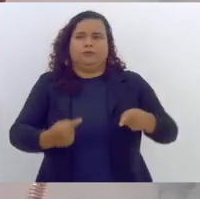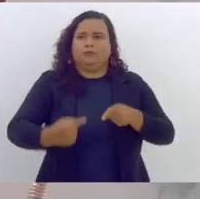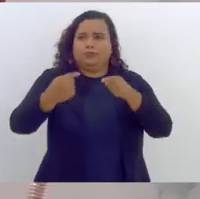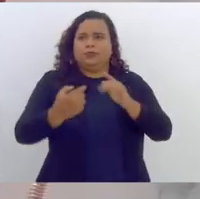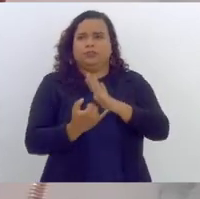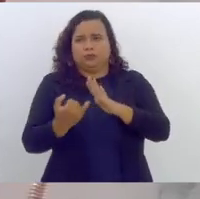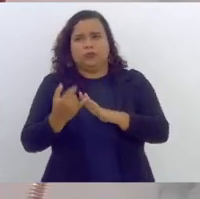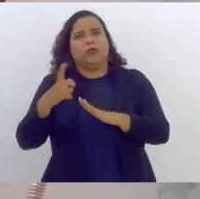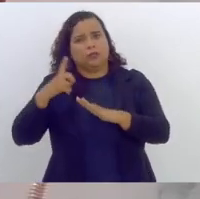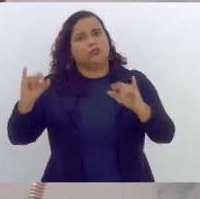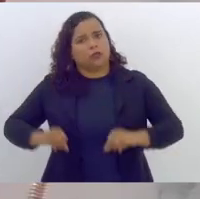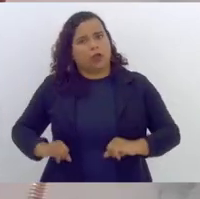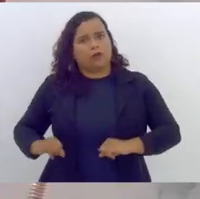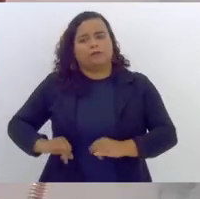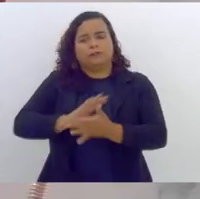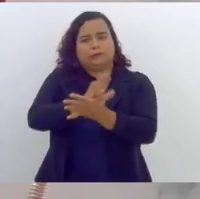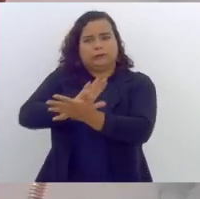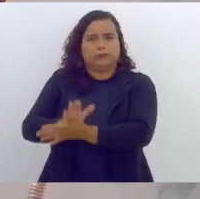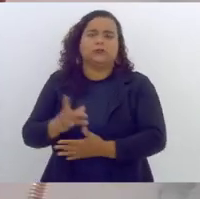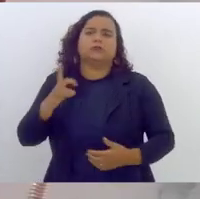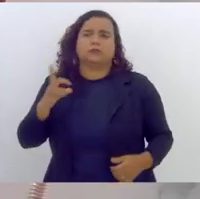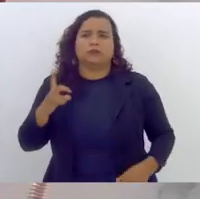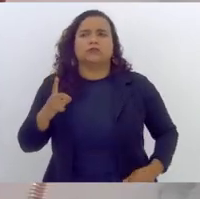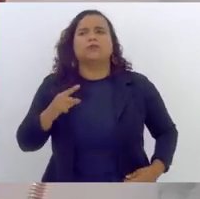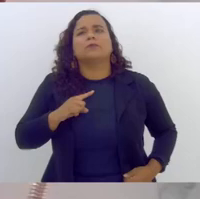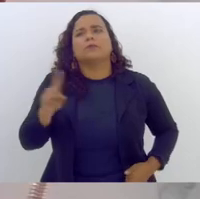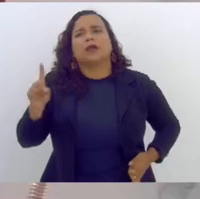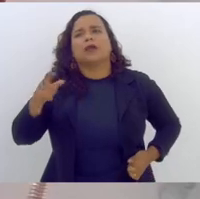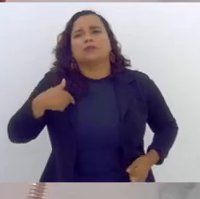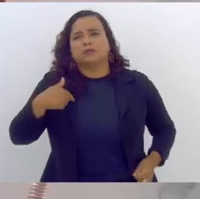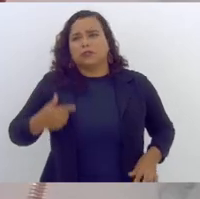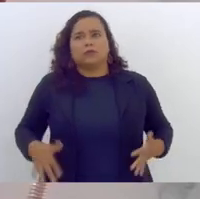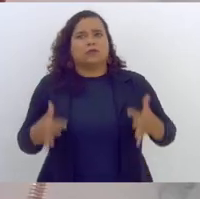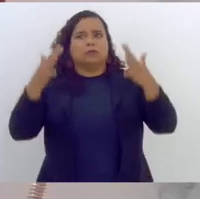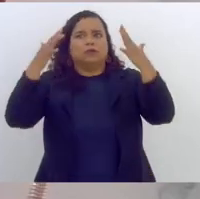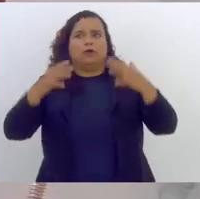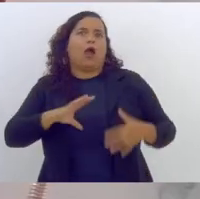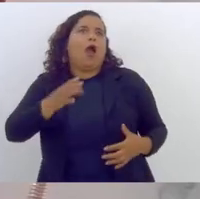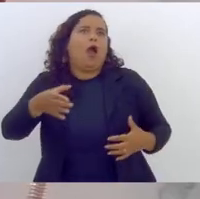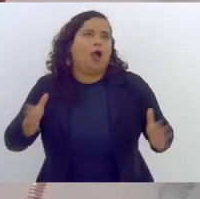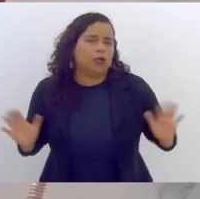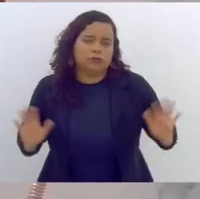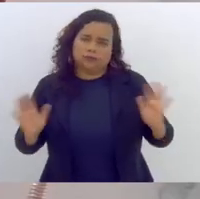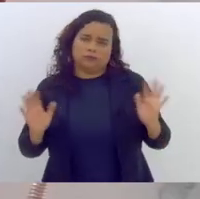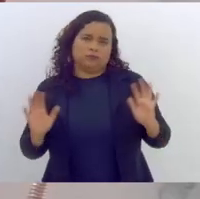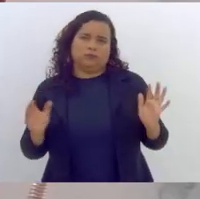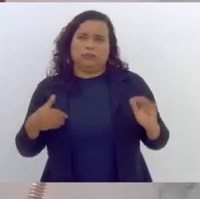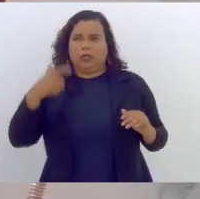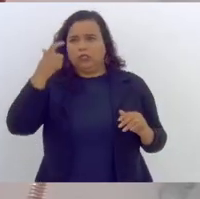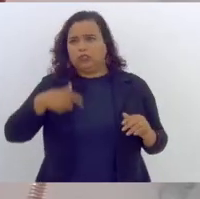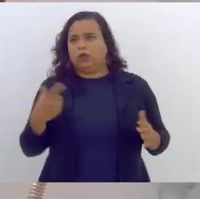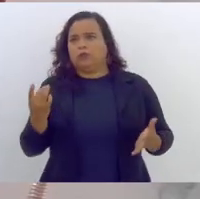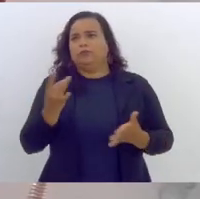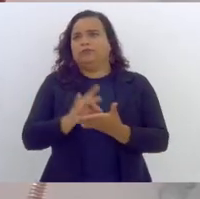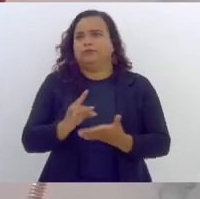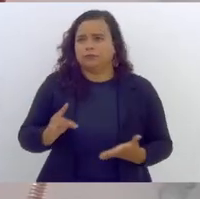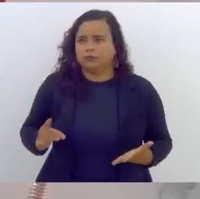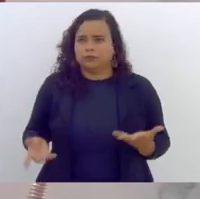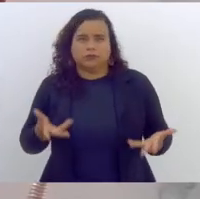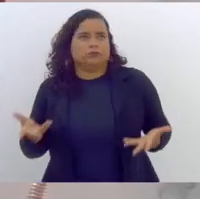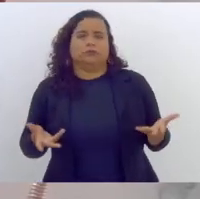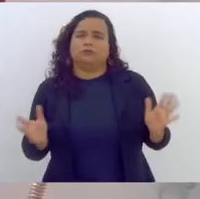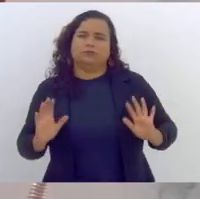sofreram represálias mas não faço aqui me arvorando de coragem de ser mais realista que o rei